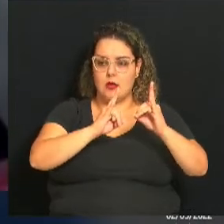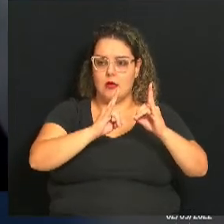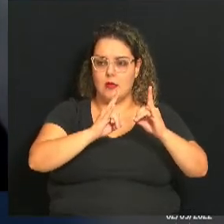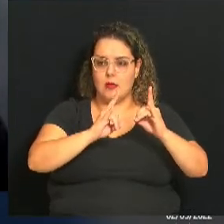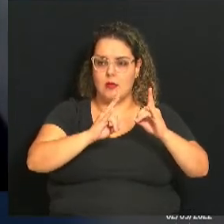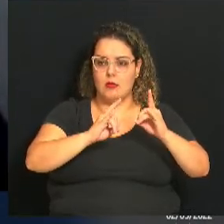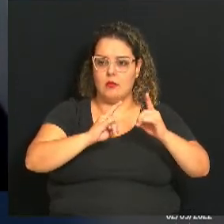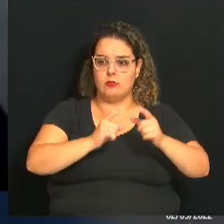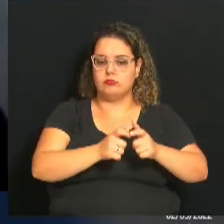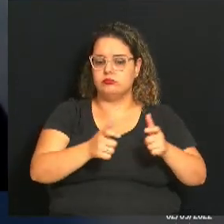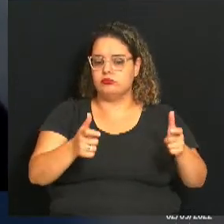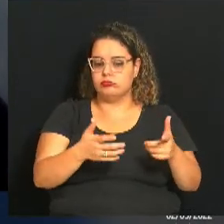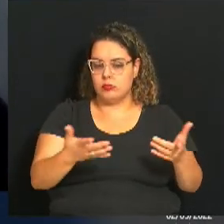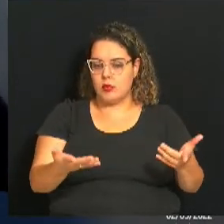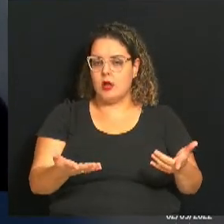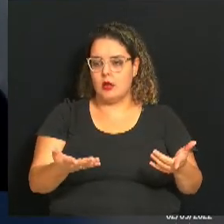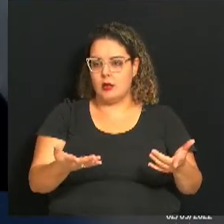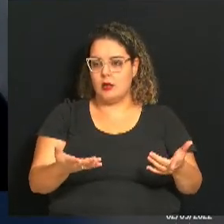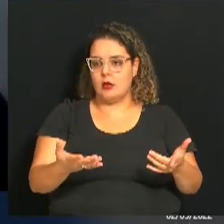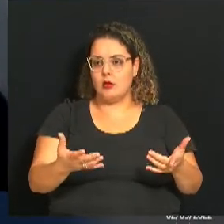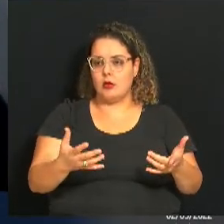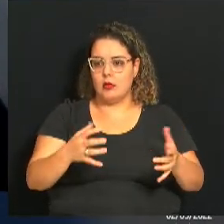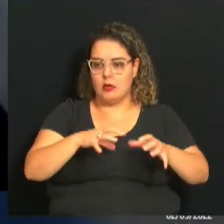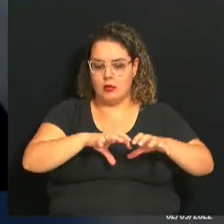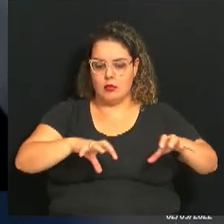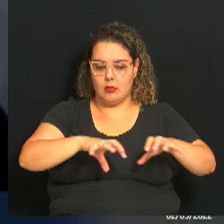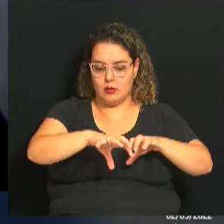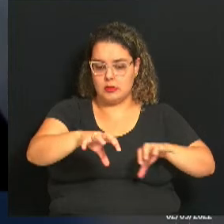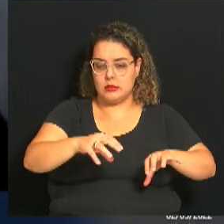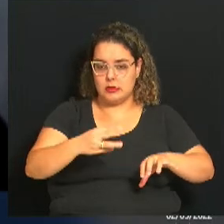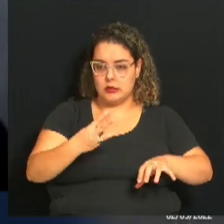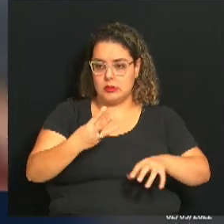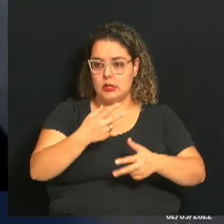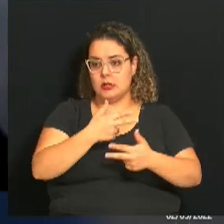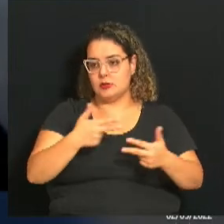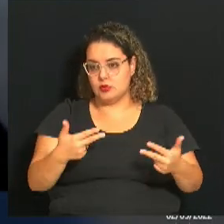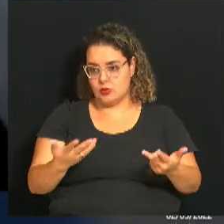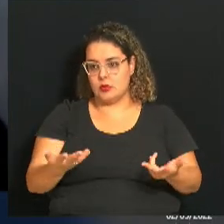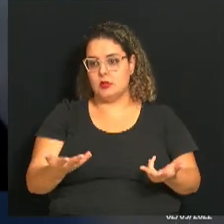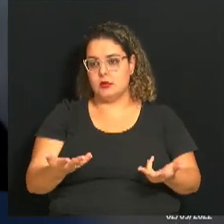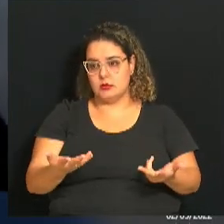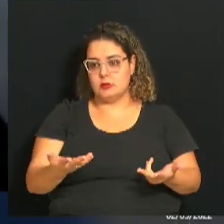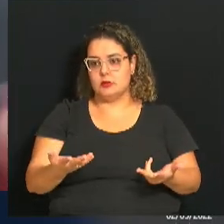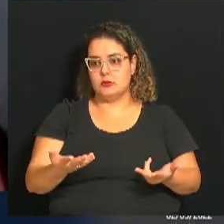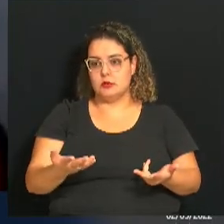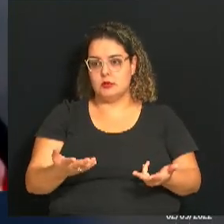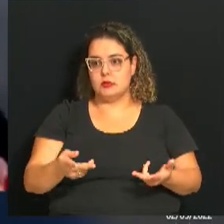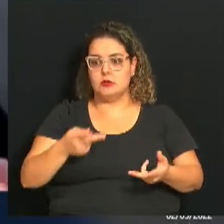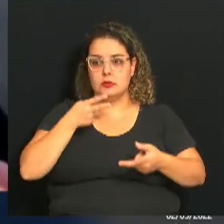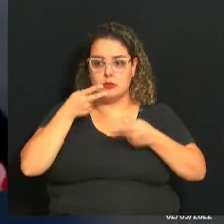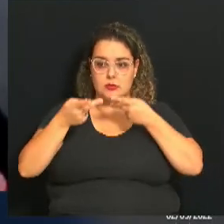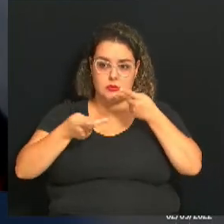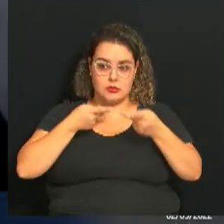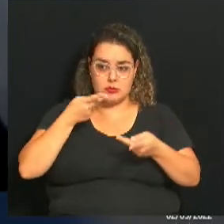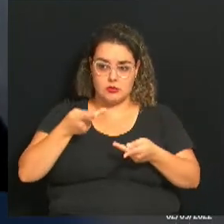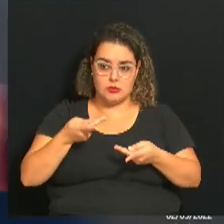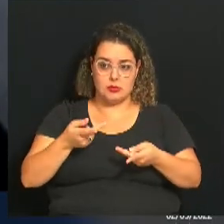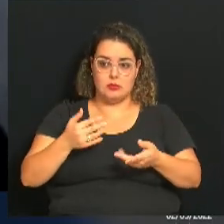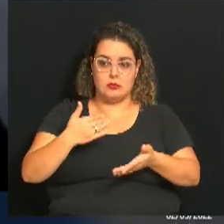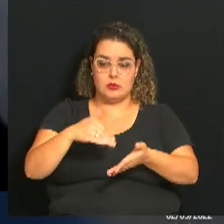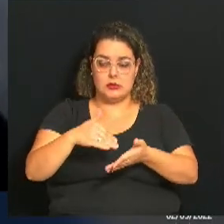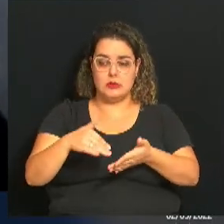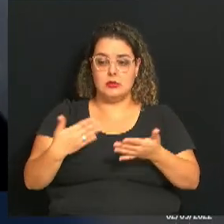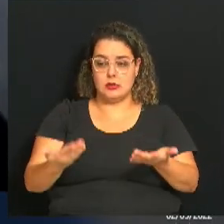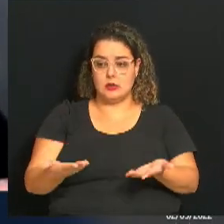apartamentos, possam ser subdivididos em 2, 3 unidades, tá? Isso a nossa lei hoje não permite. Uma outra situação,